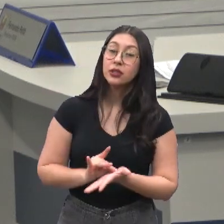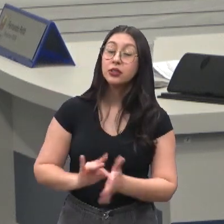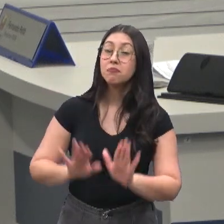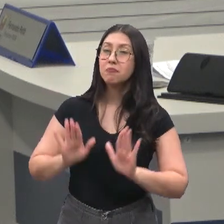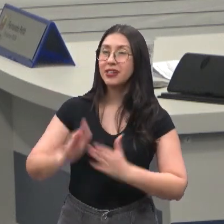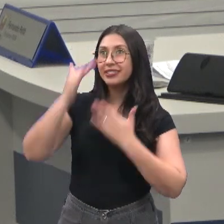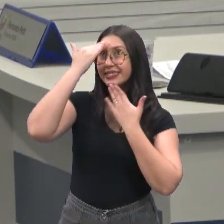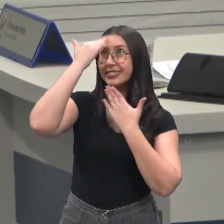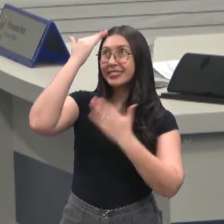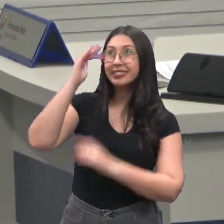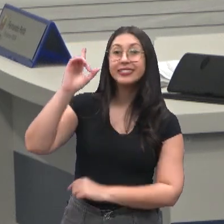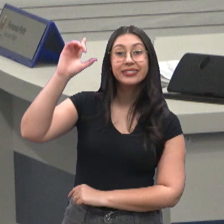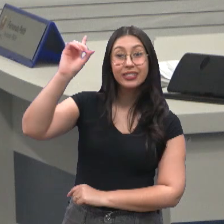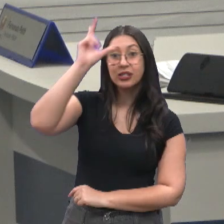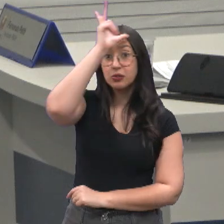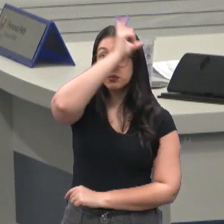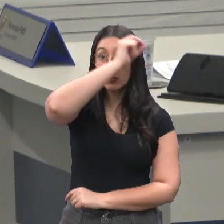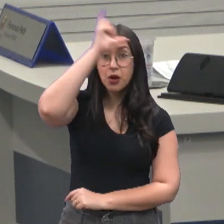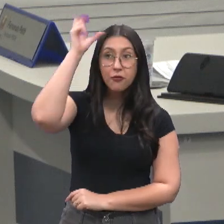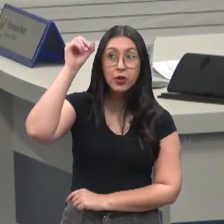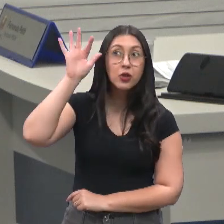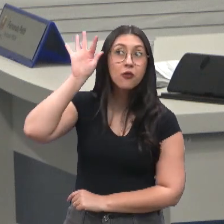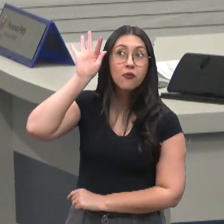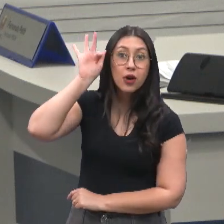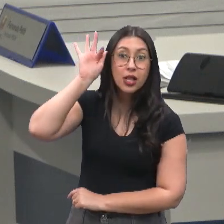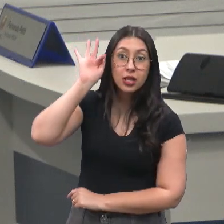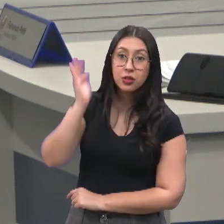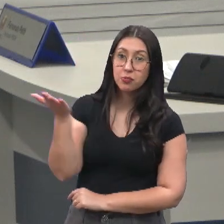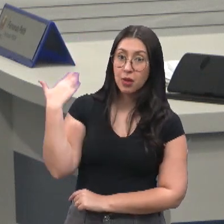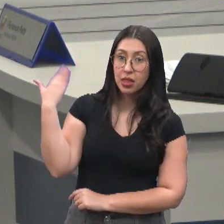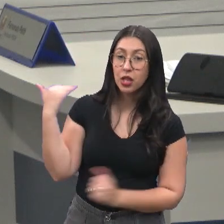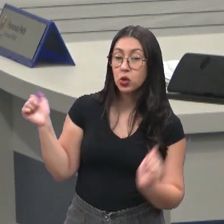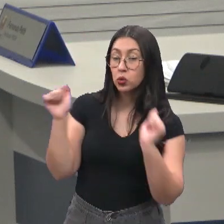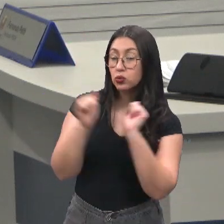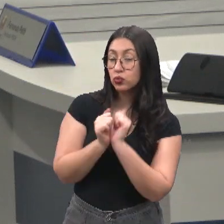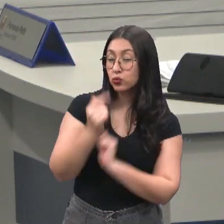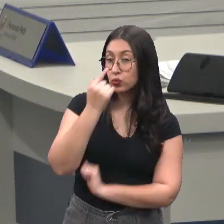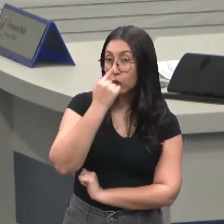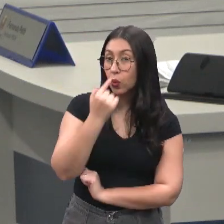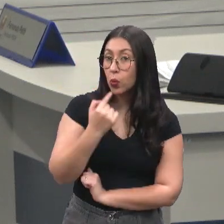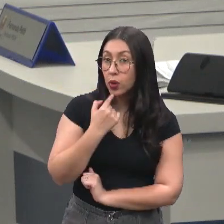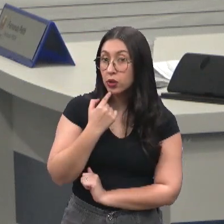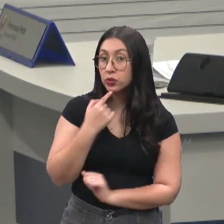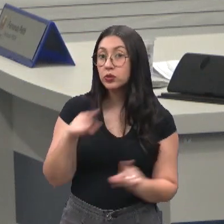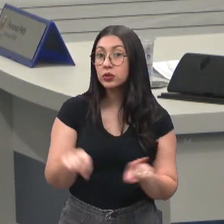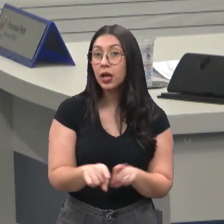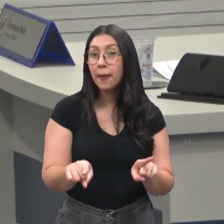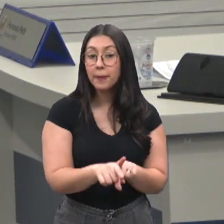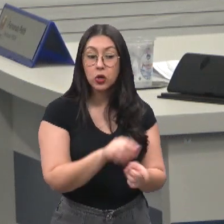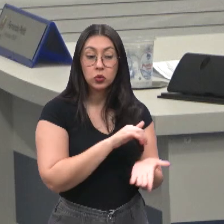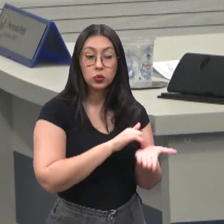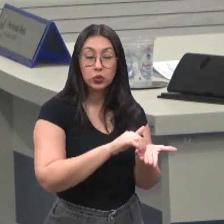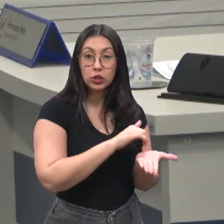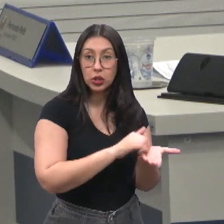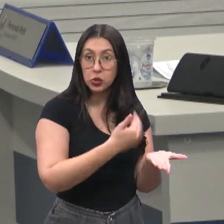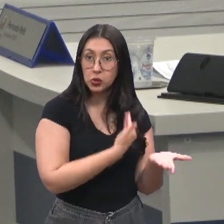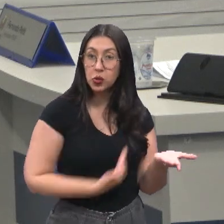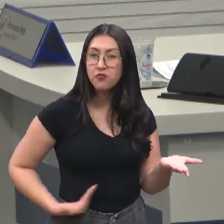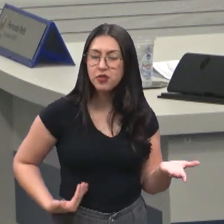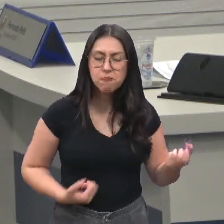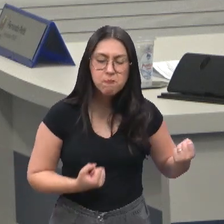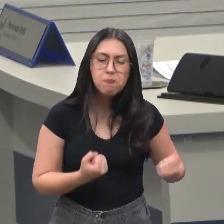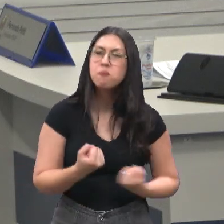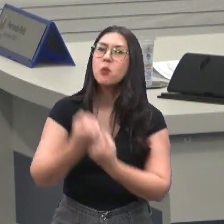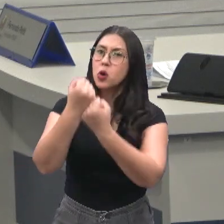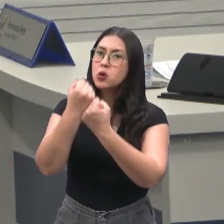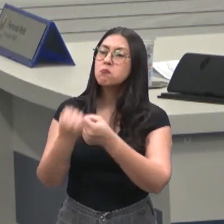Deus, o prefeito Felício, na época, junto com o Anderson, como secretário de governo, deram todo um suporte, uma